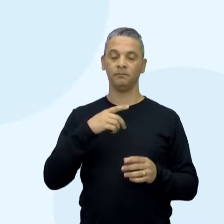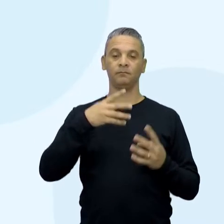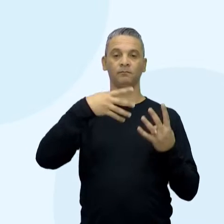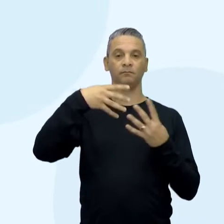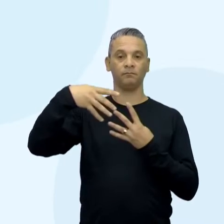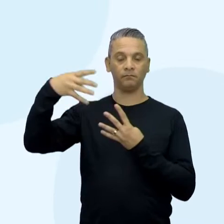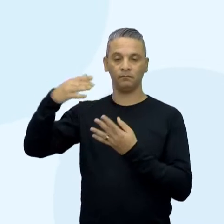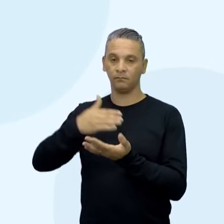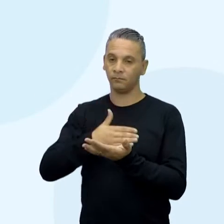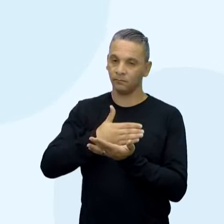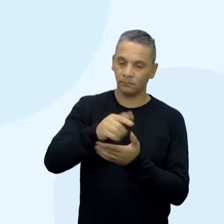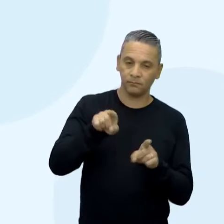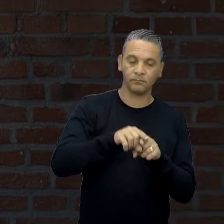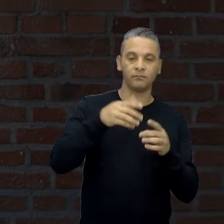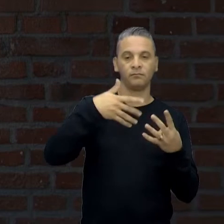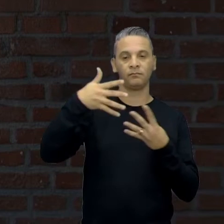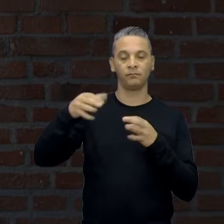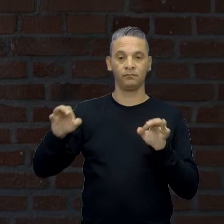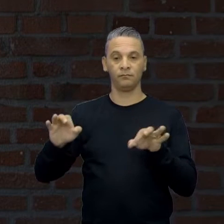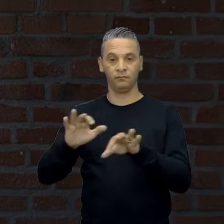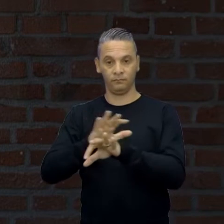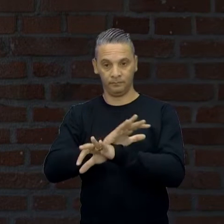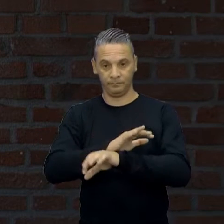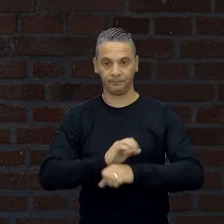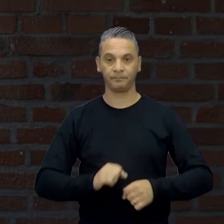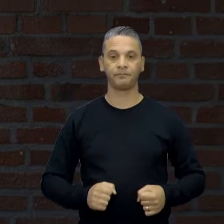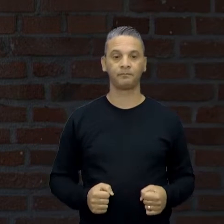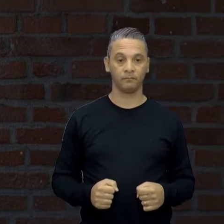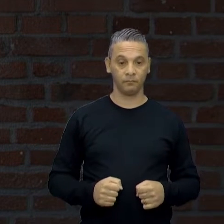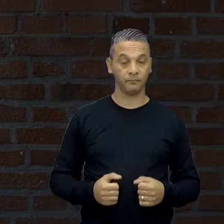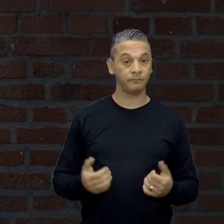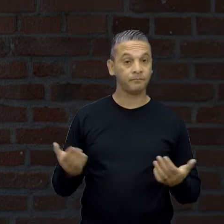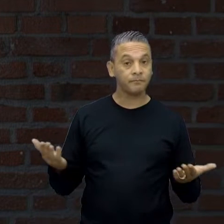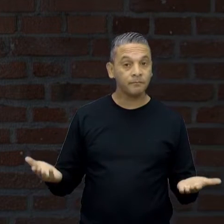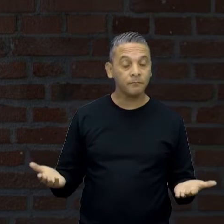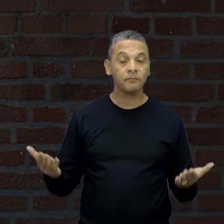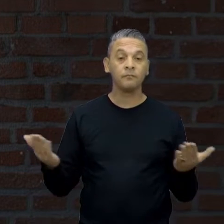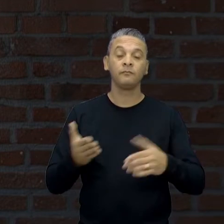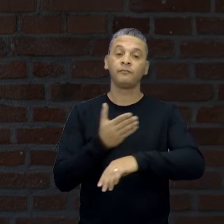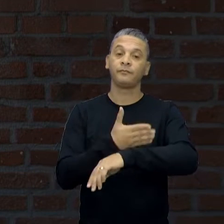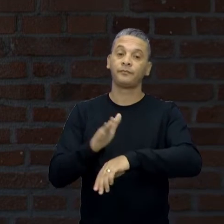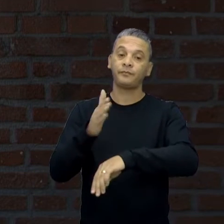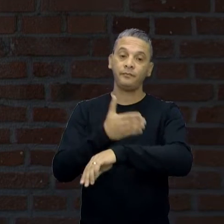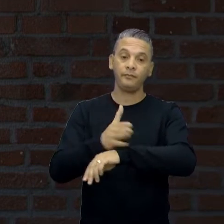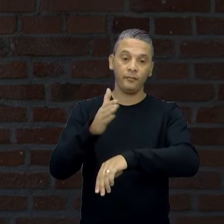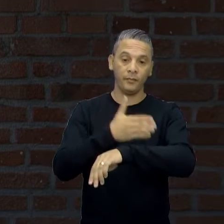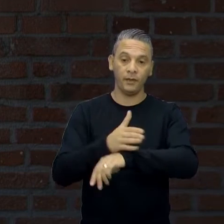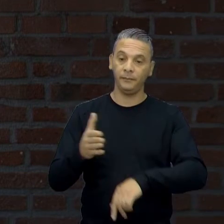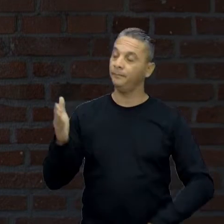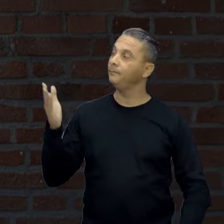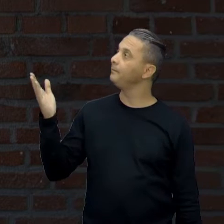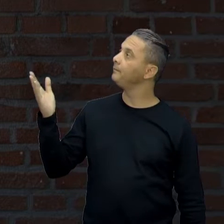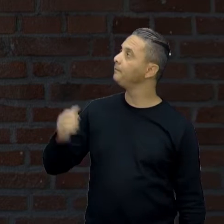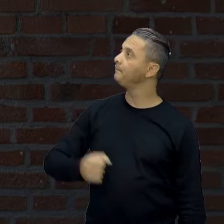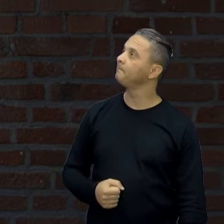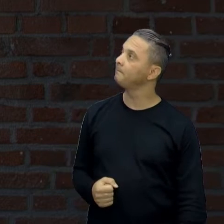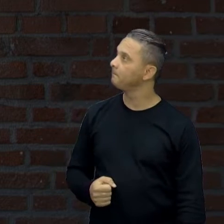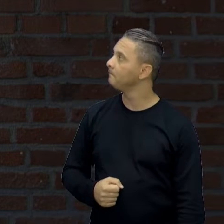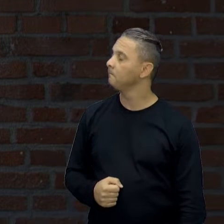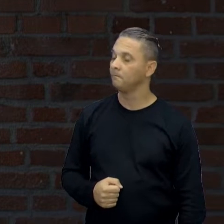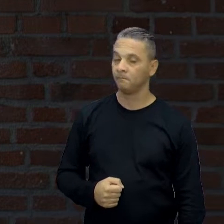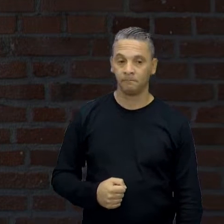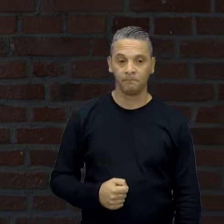vinheta de abertura e a vinheta de encerramento. Bem, hora de praticar. Então, nesse momento